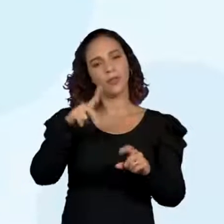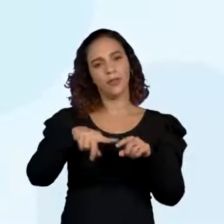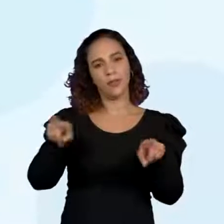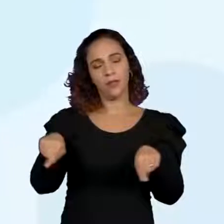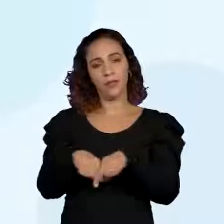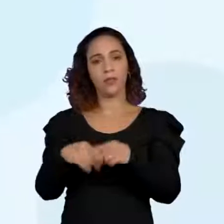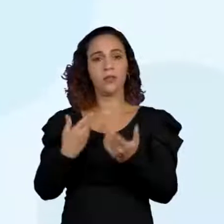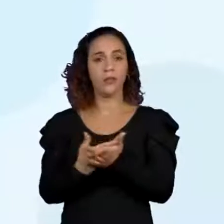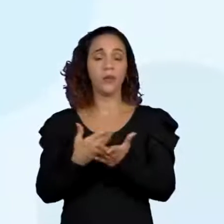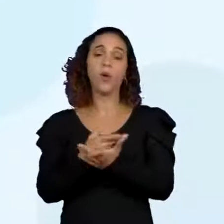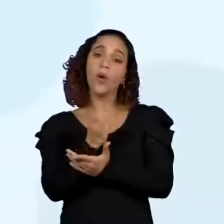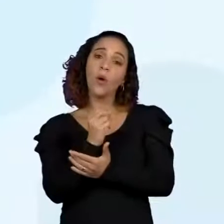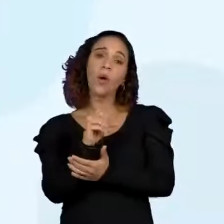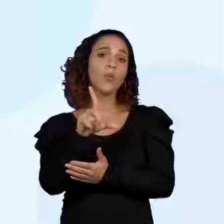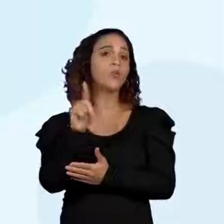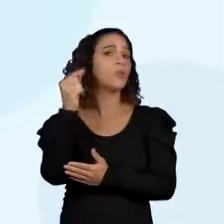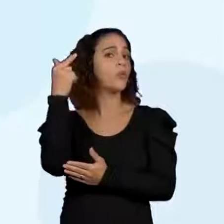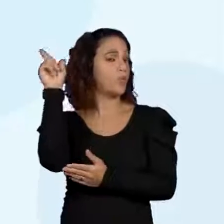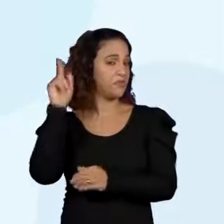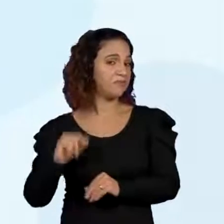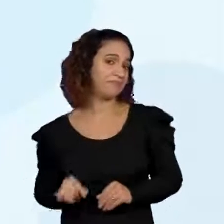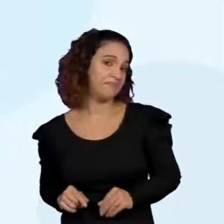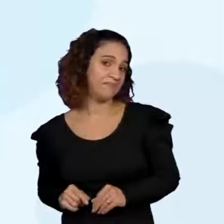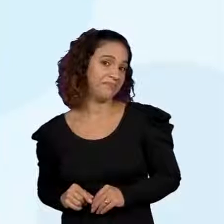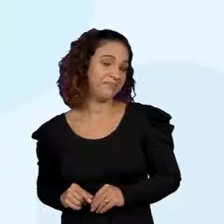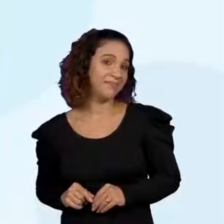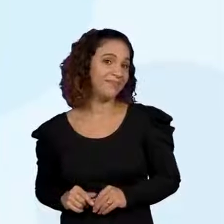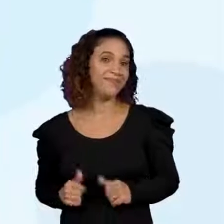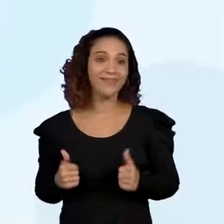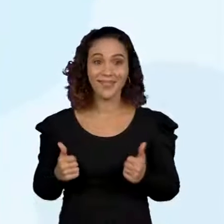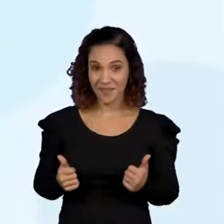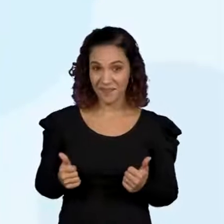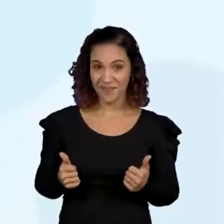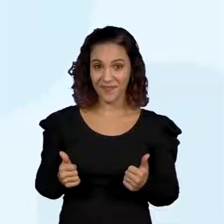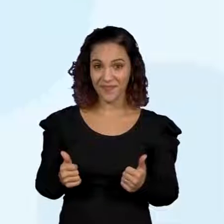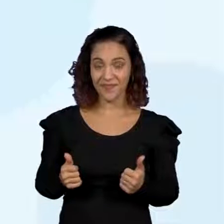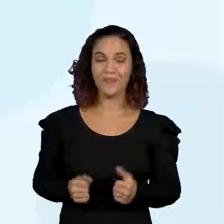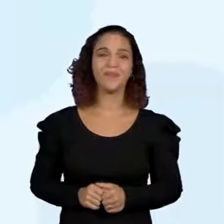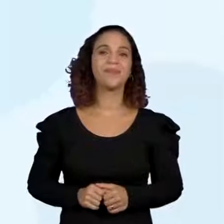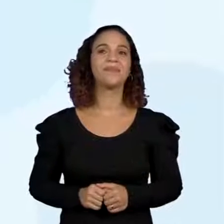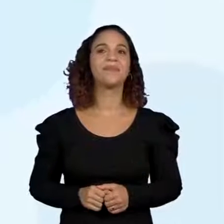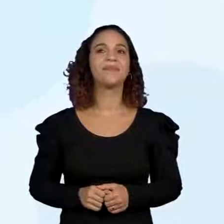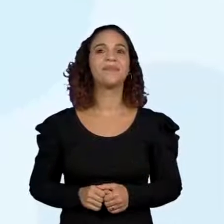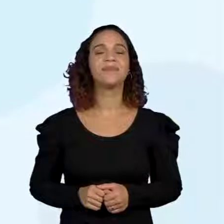ou escolher uma outra leitura. Tá bom, pessoal?